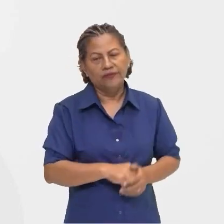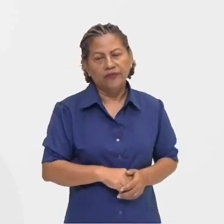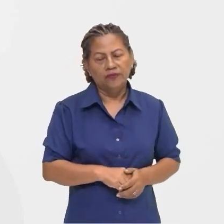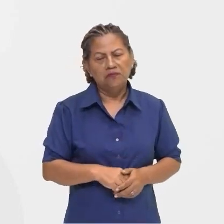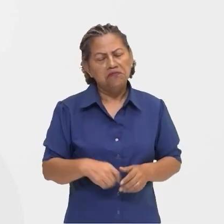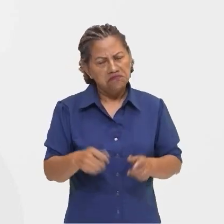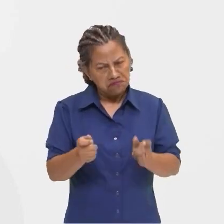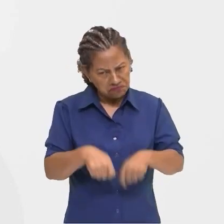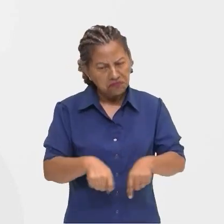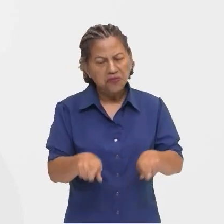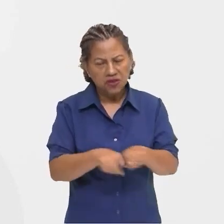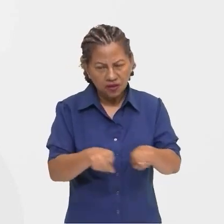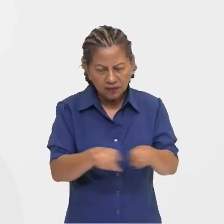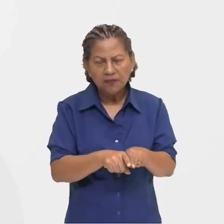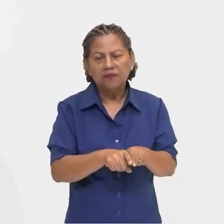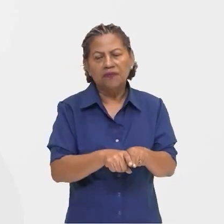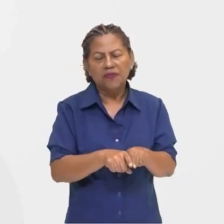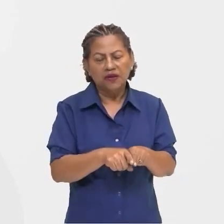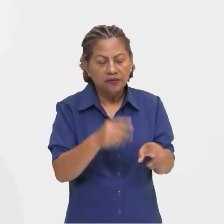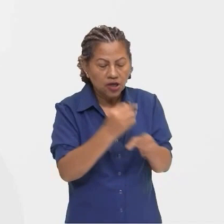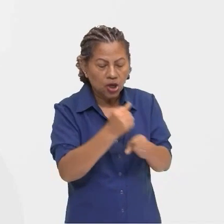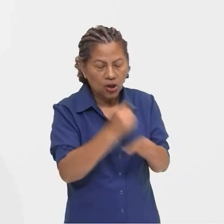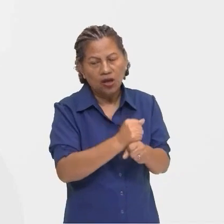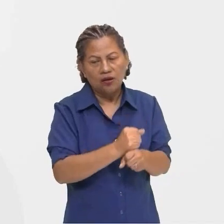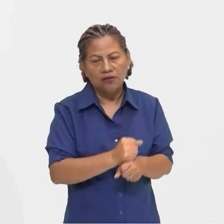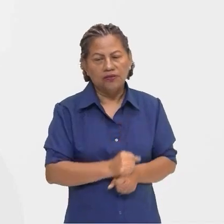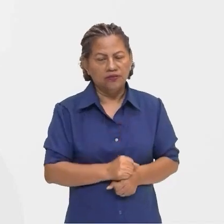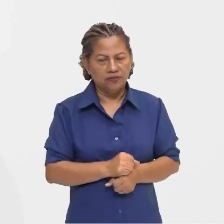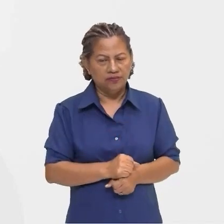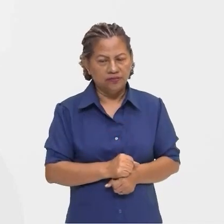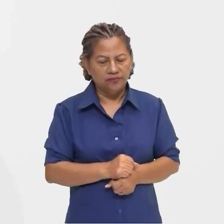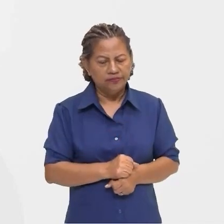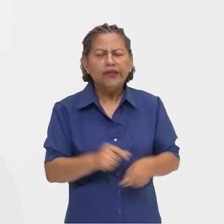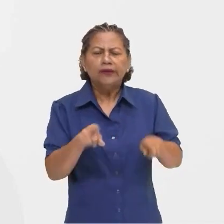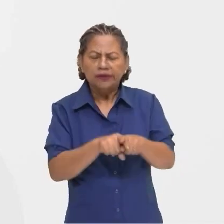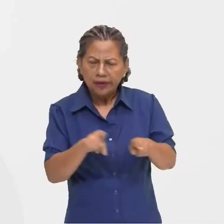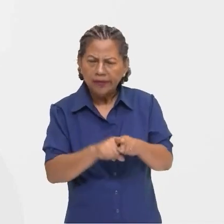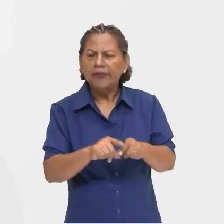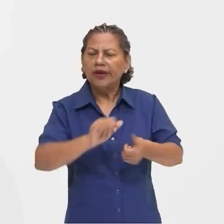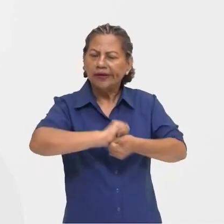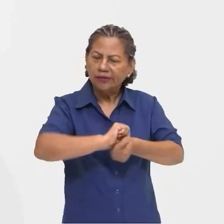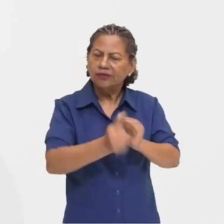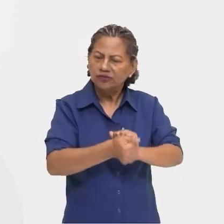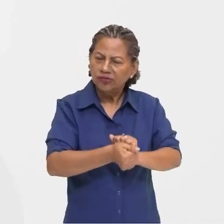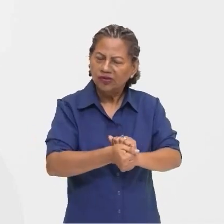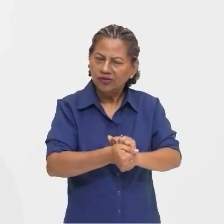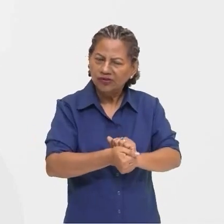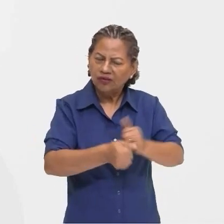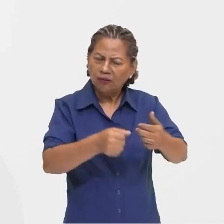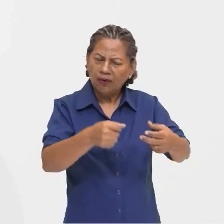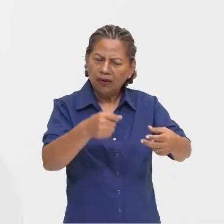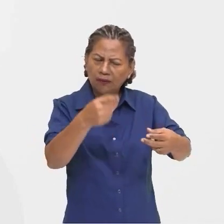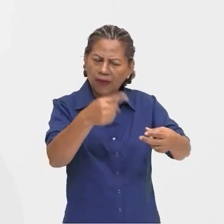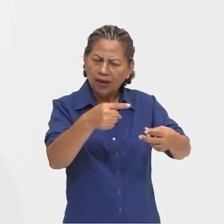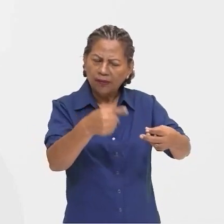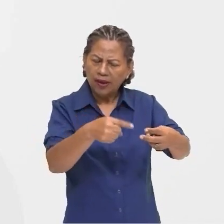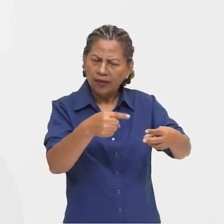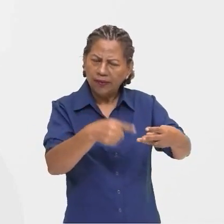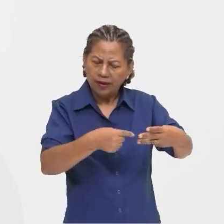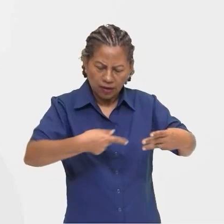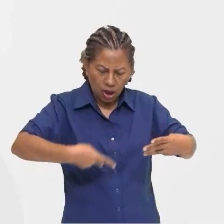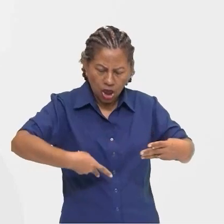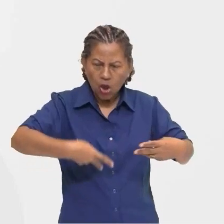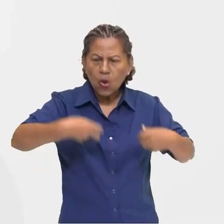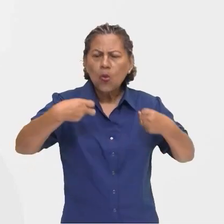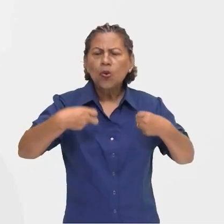sou ótimo com esportes. Isso vai ajudando, vai fazendo com que eu perceba o meu eu, do que eu gosto, quais as